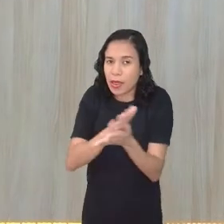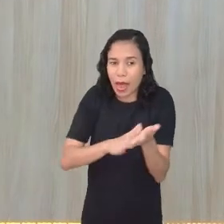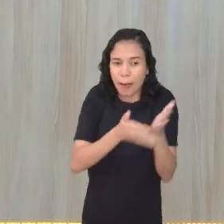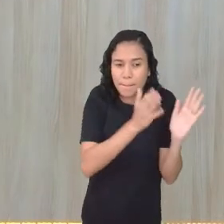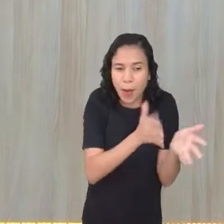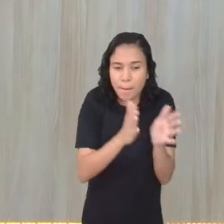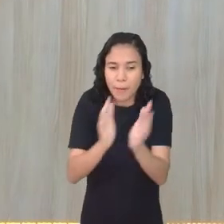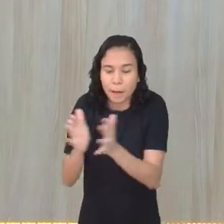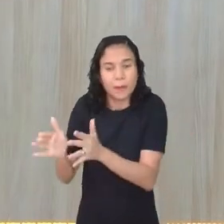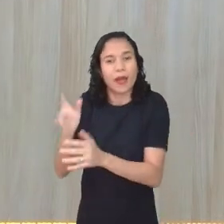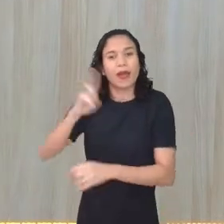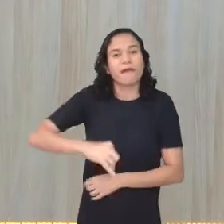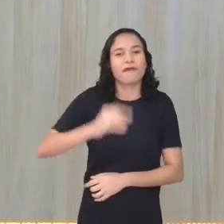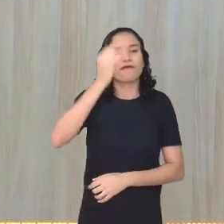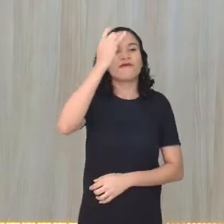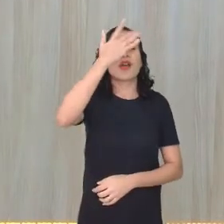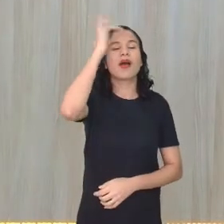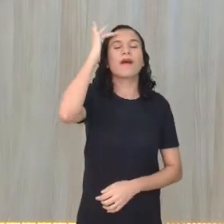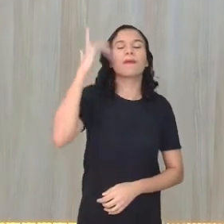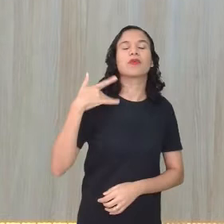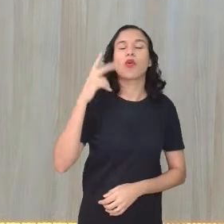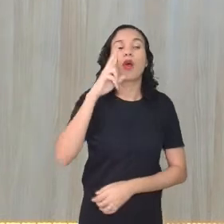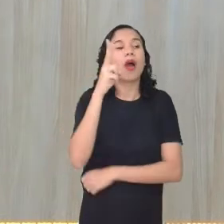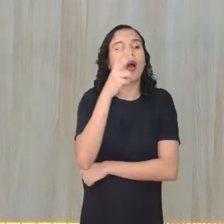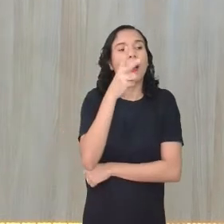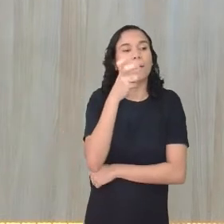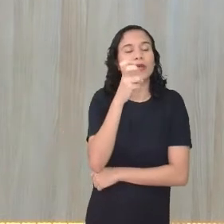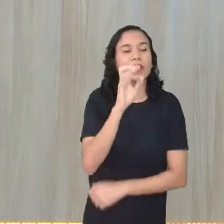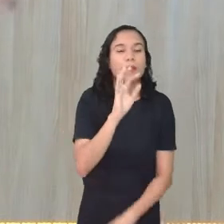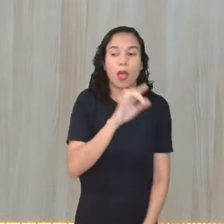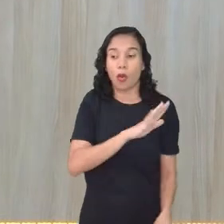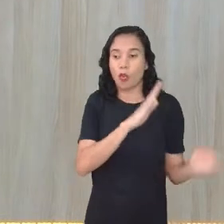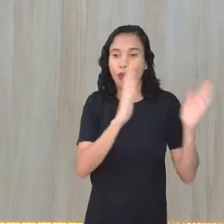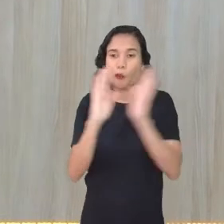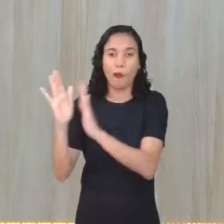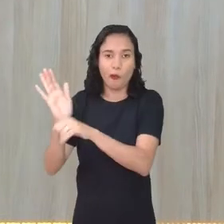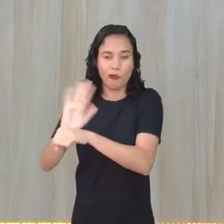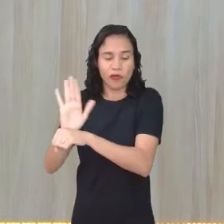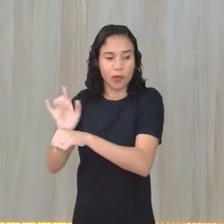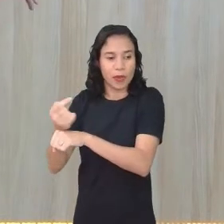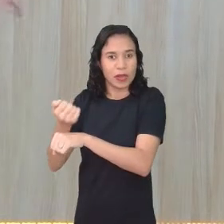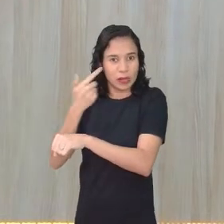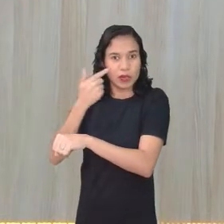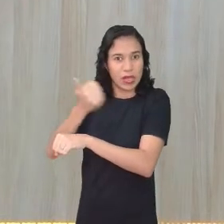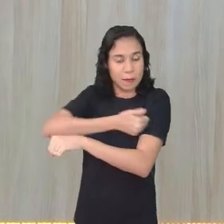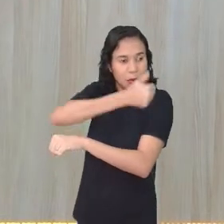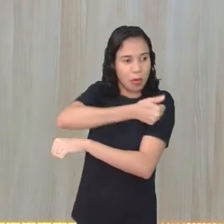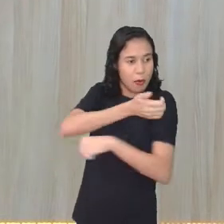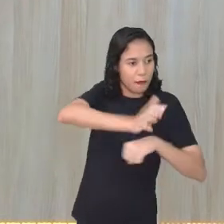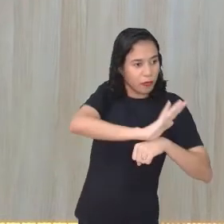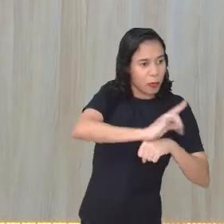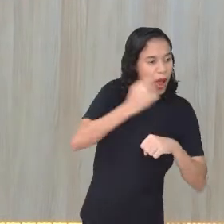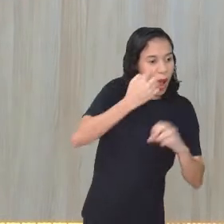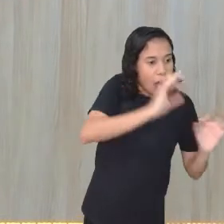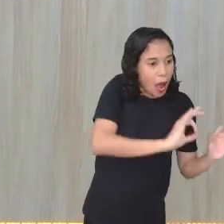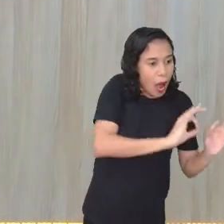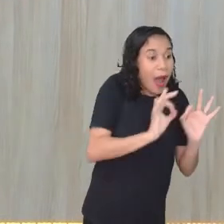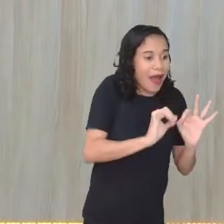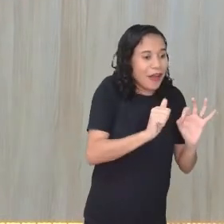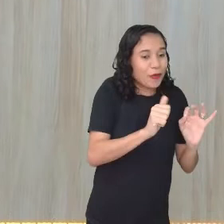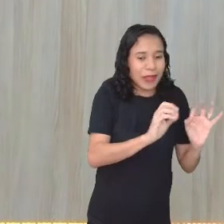sequência. Então, vai ser muito mais fácil você entender lá na frente a que momento o filme está se referindo. A